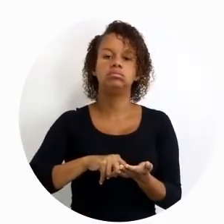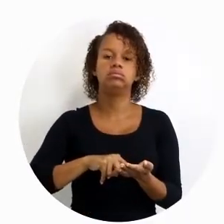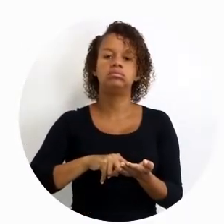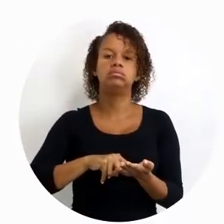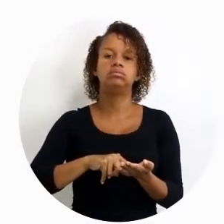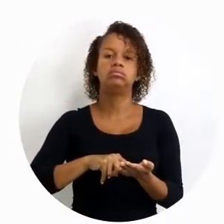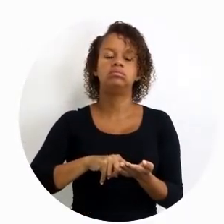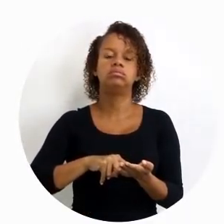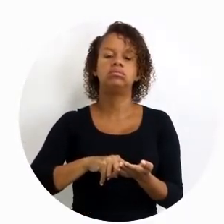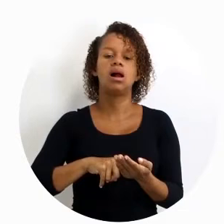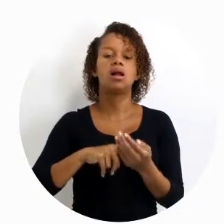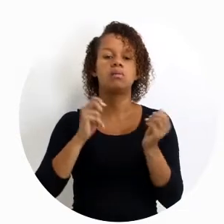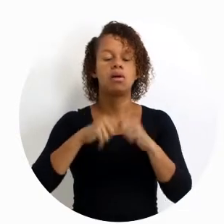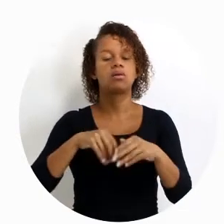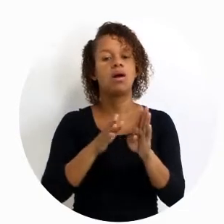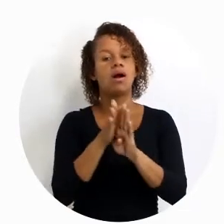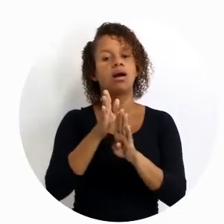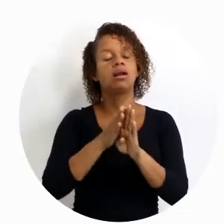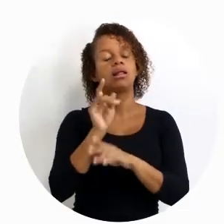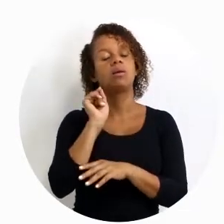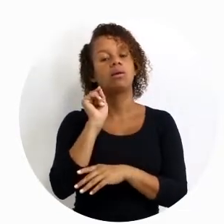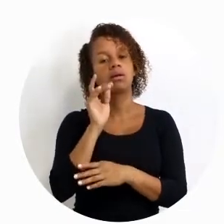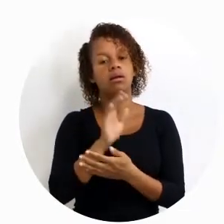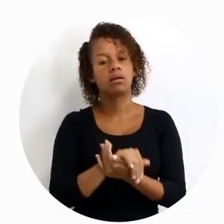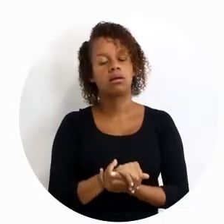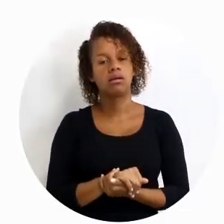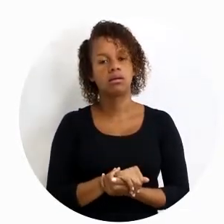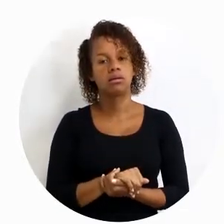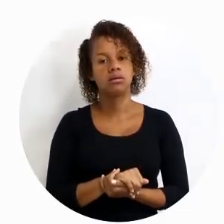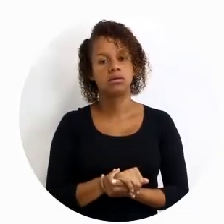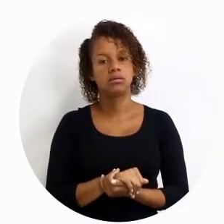central e eu posso orientar.